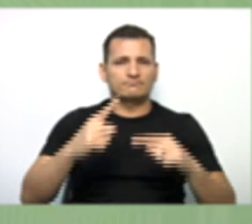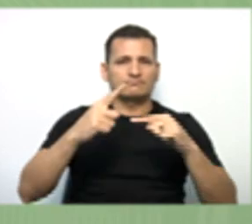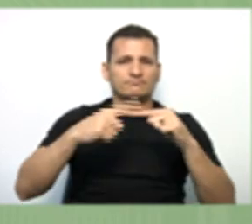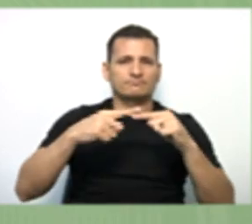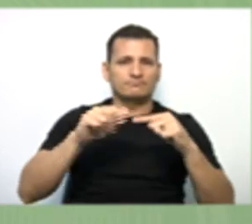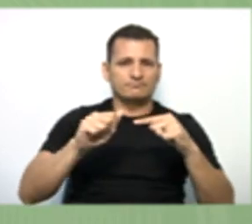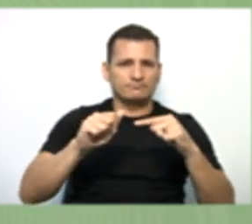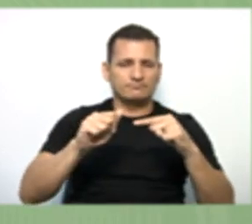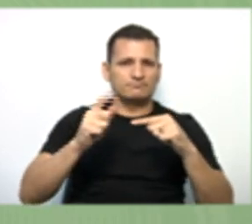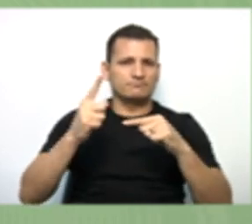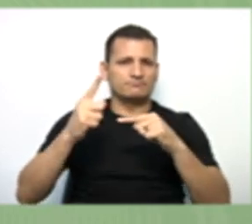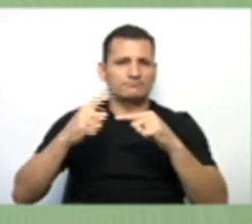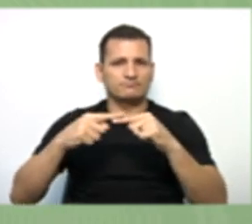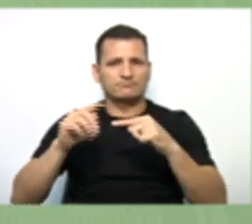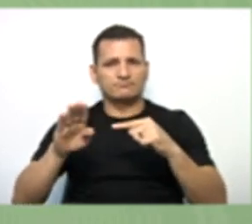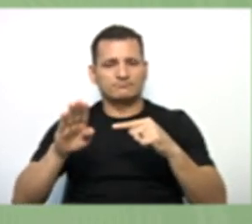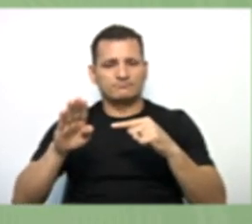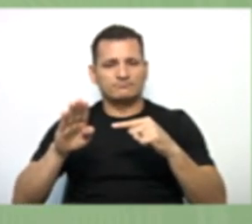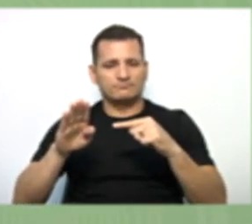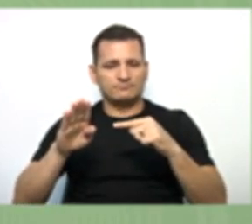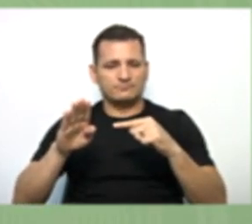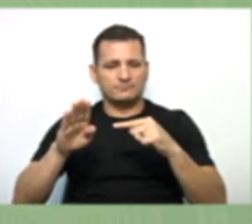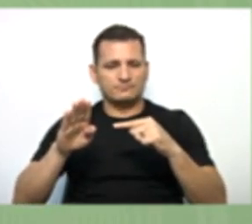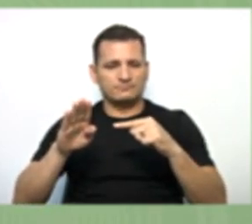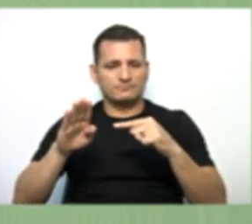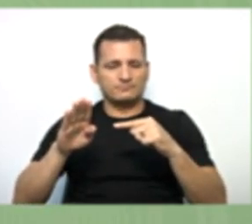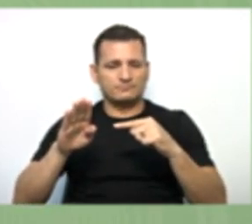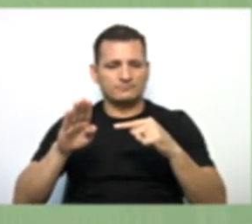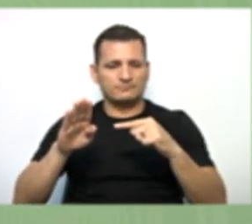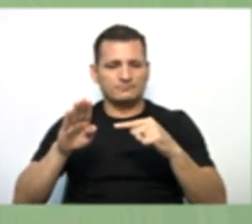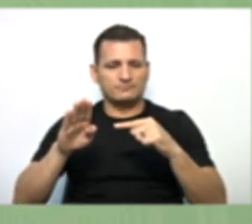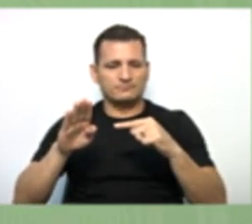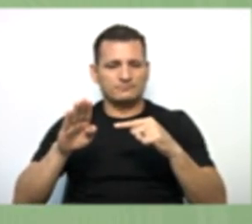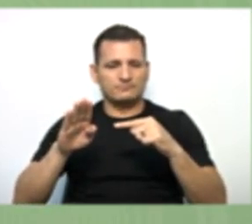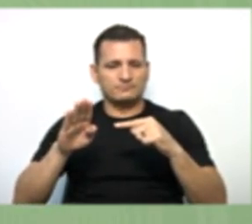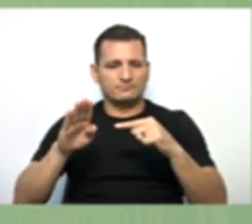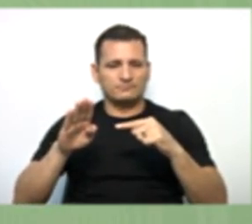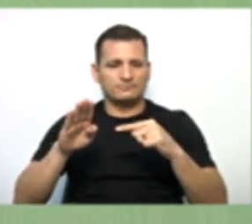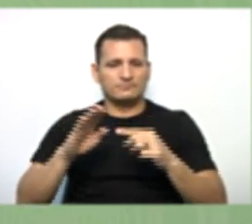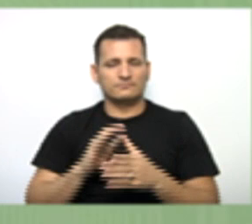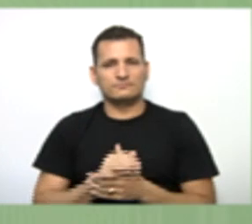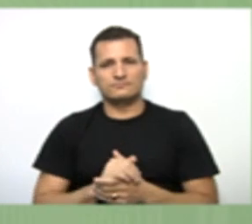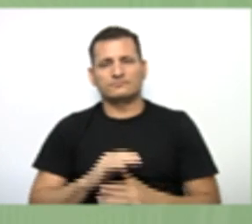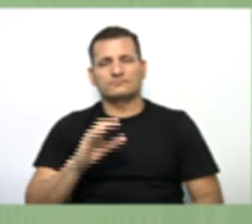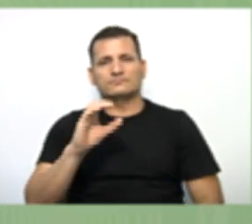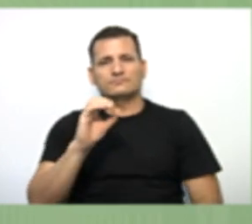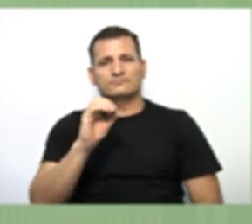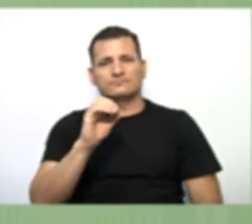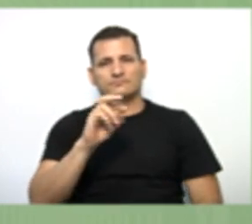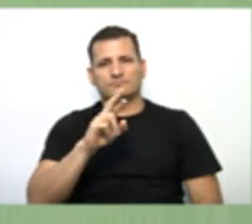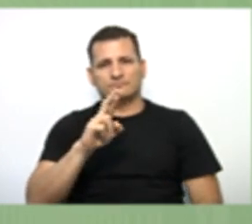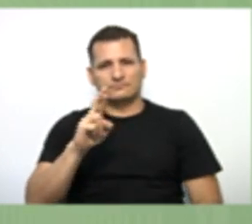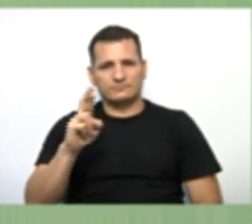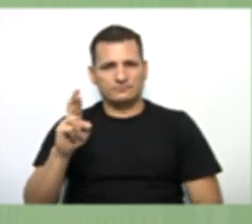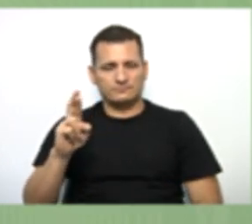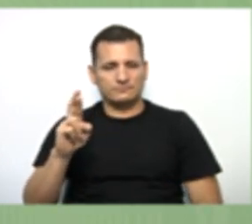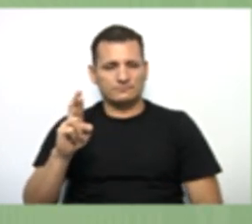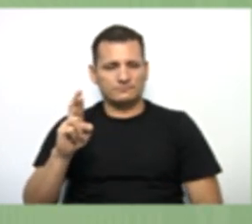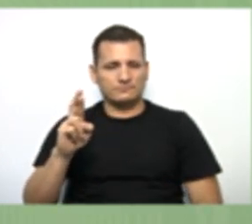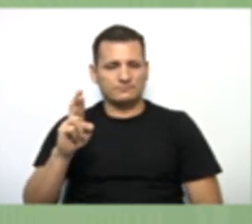lâmpada vai acender. Ou é o contrário, né? Se eu ligar